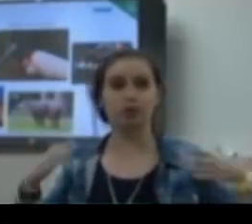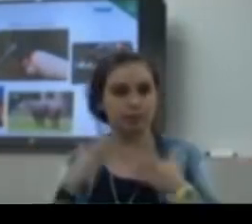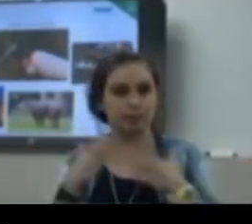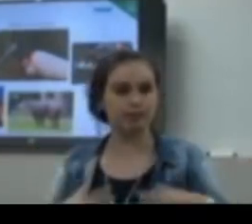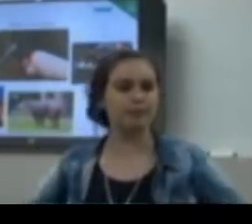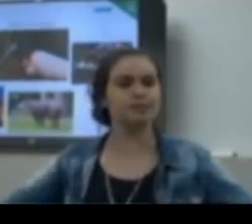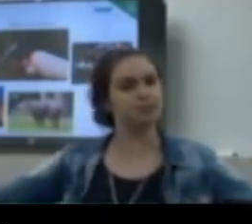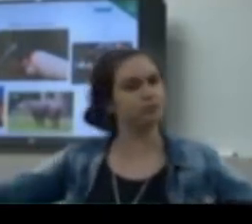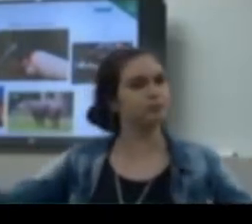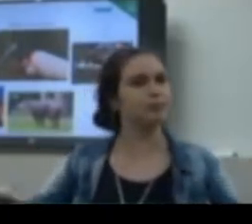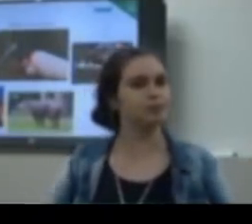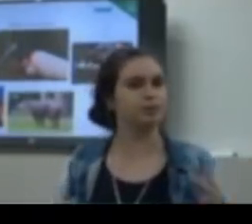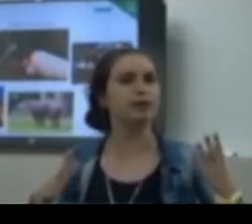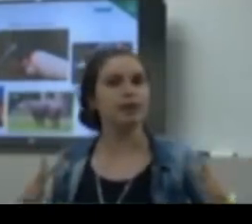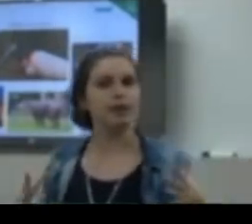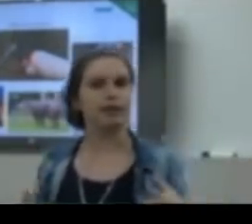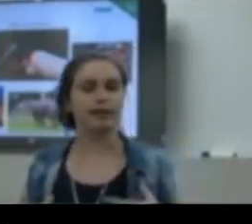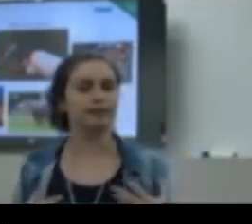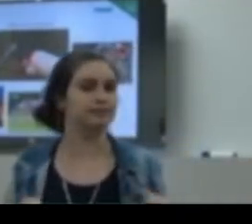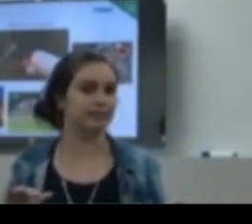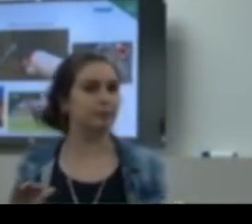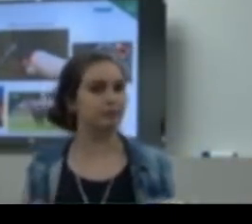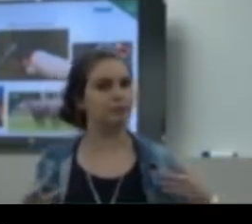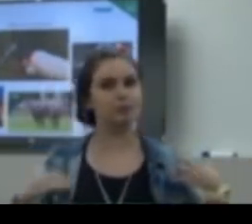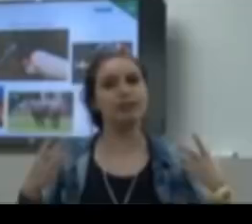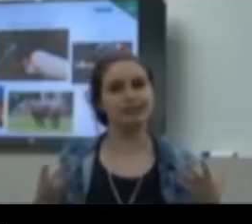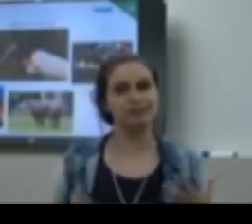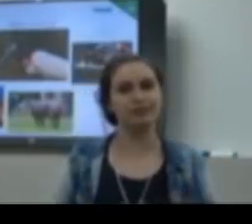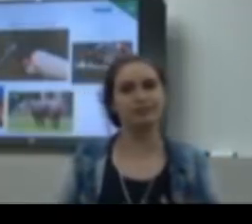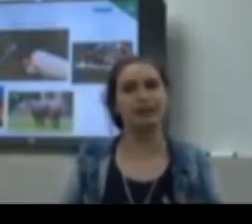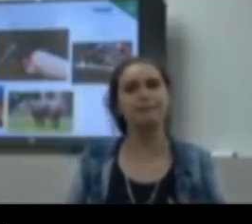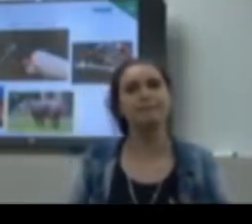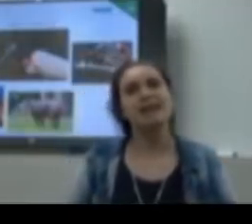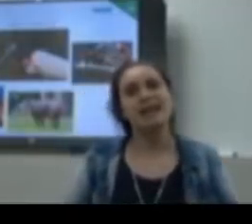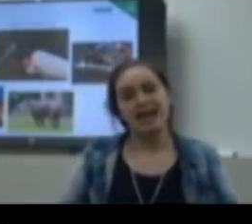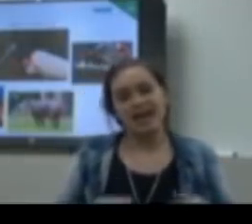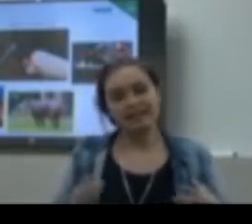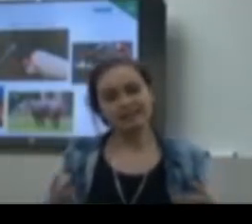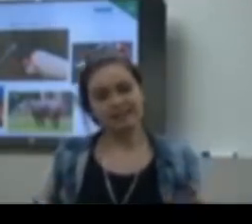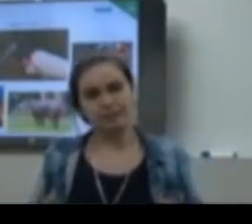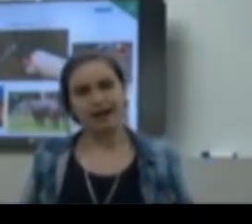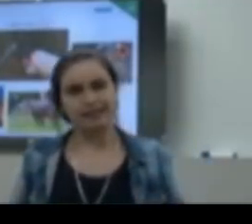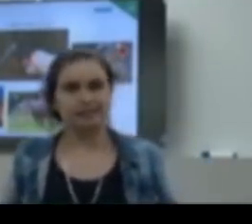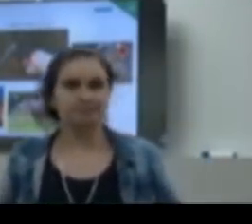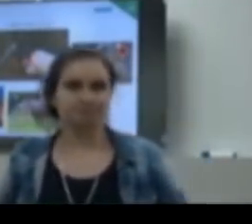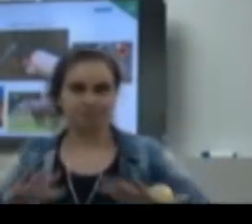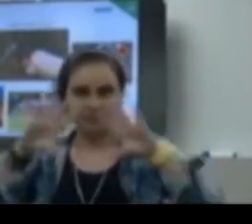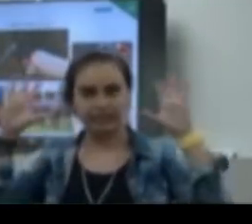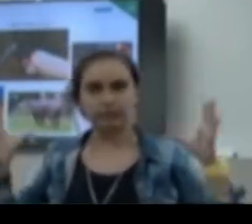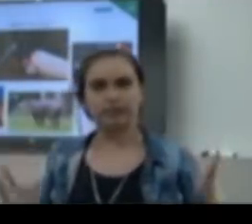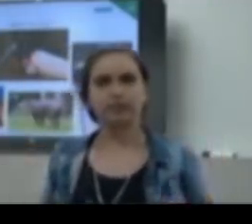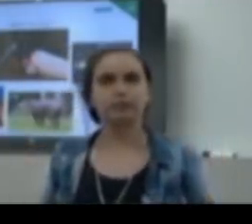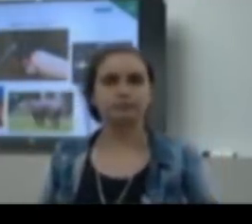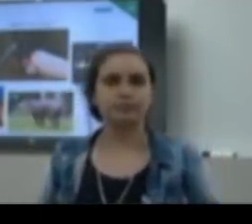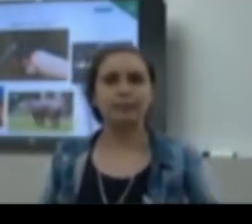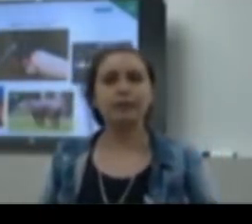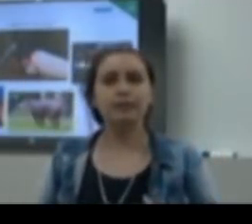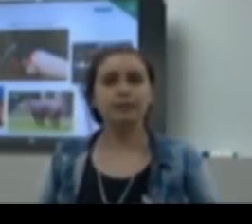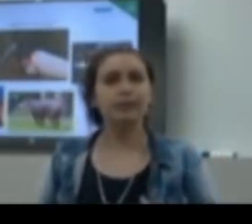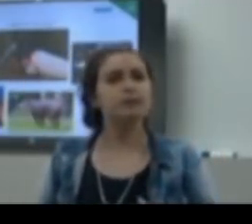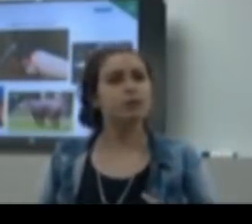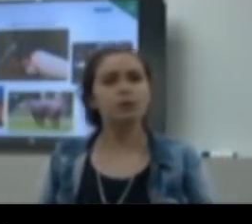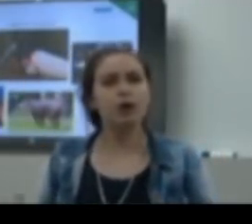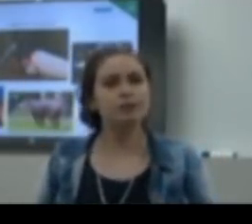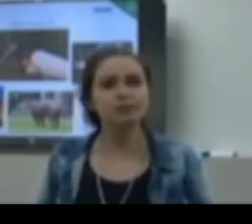me emociono quando eu lembro dele passando, voando perto de mim. É uma cena muito bonita de ver, tá? Esses animais que estão na foto,